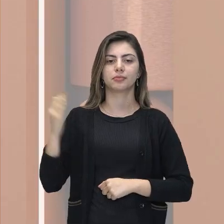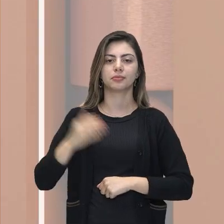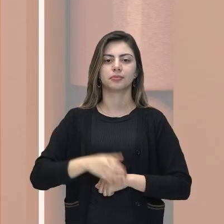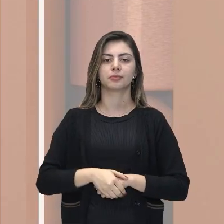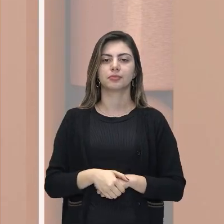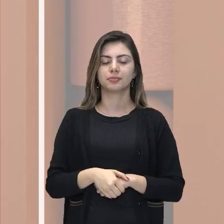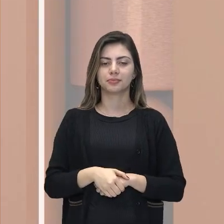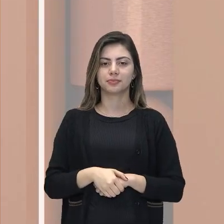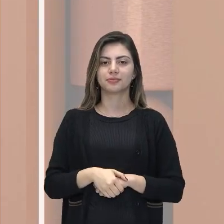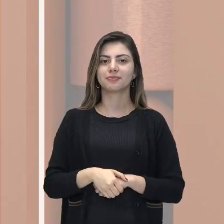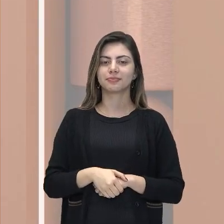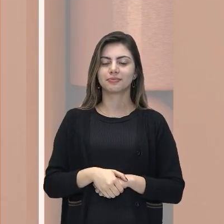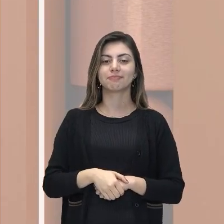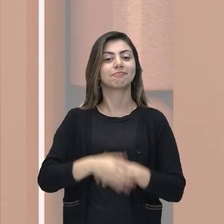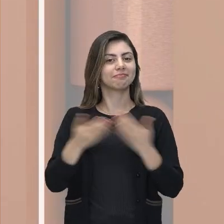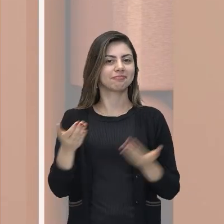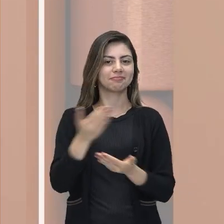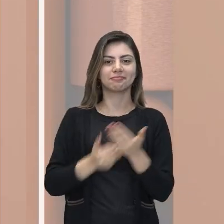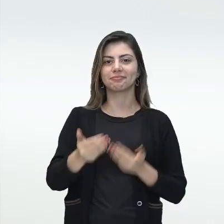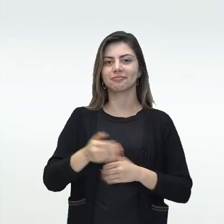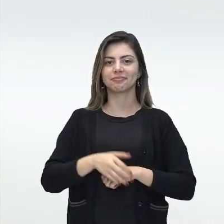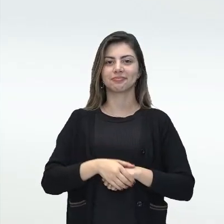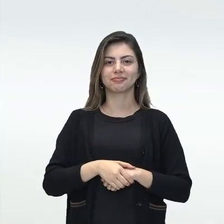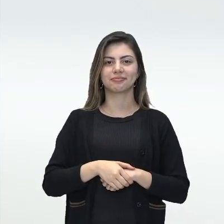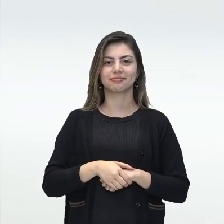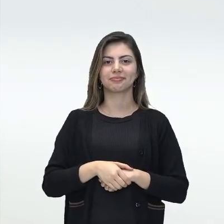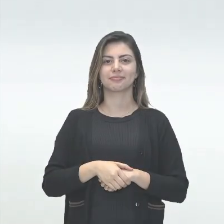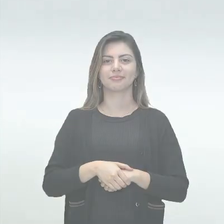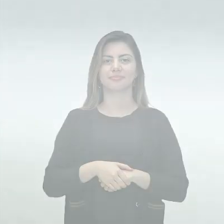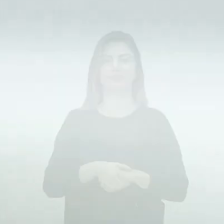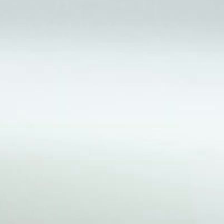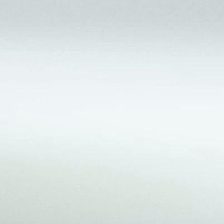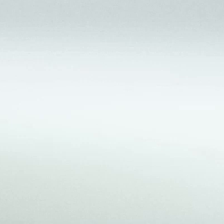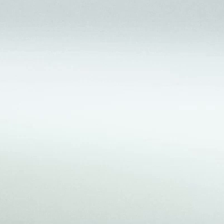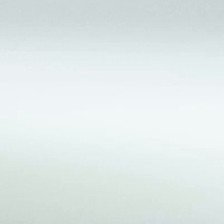Central. Ok? Vamos à aula então.